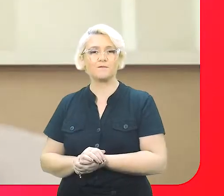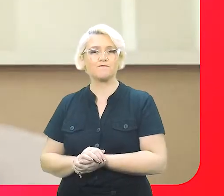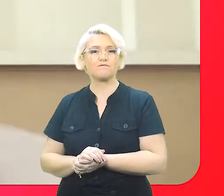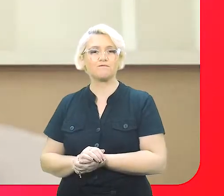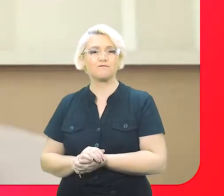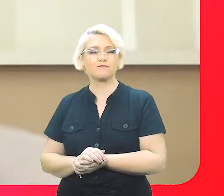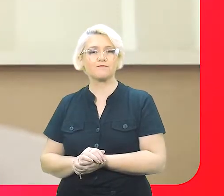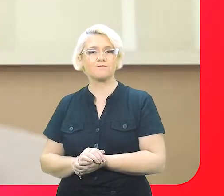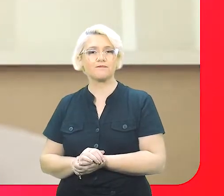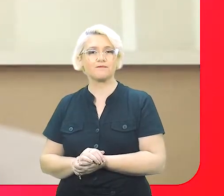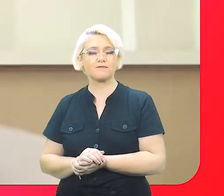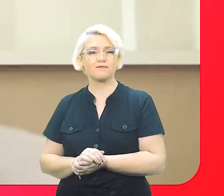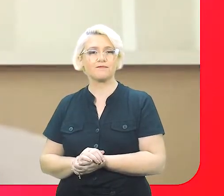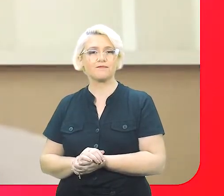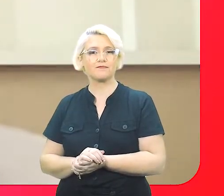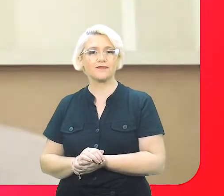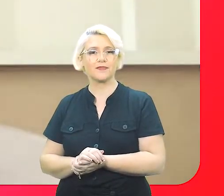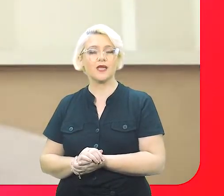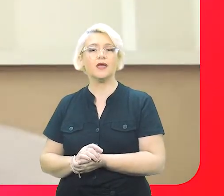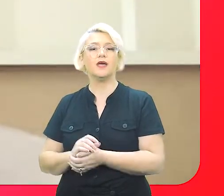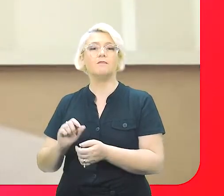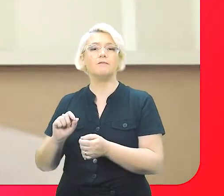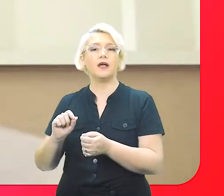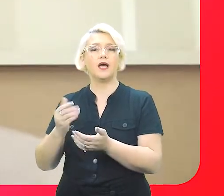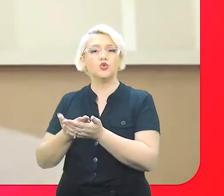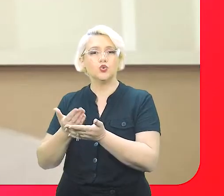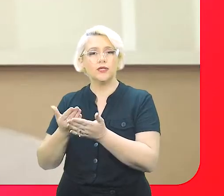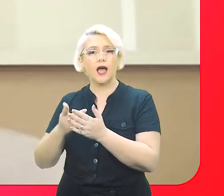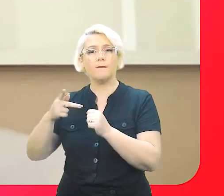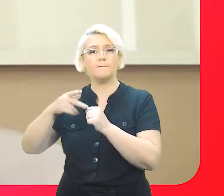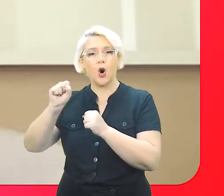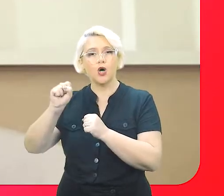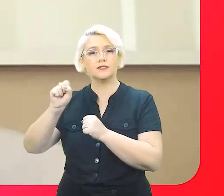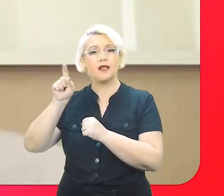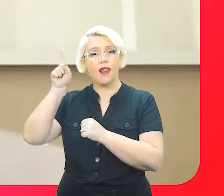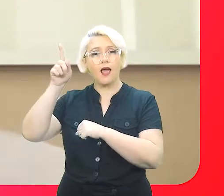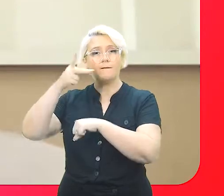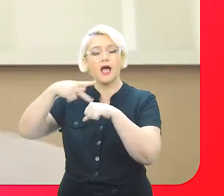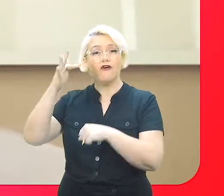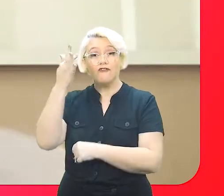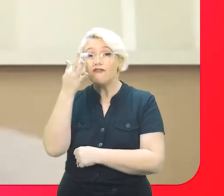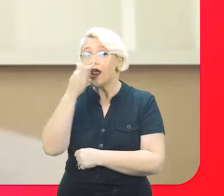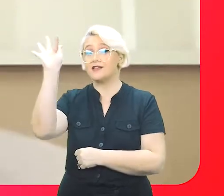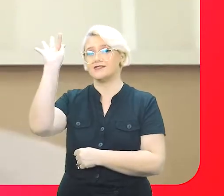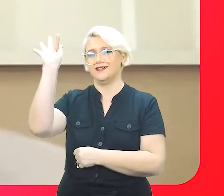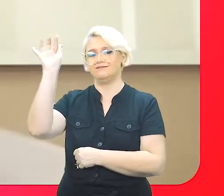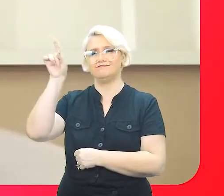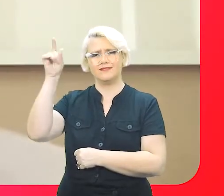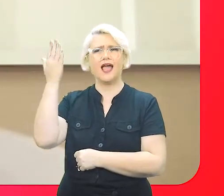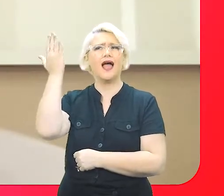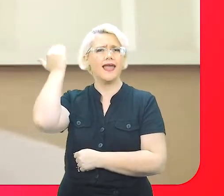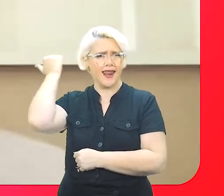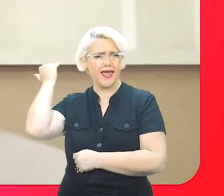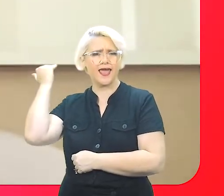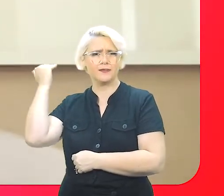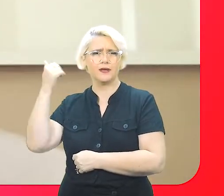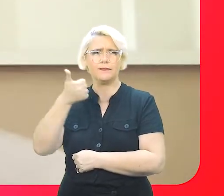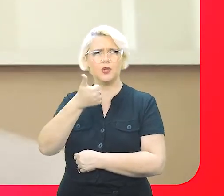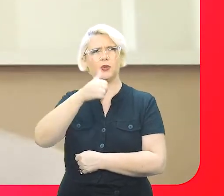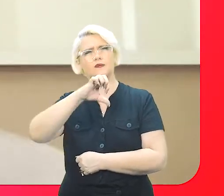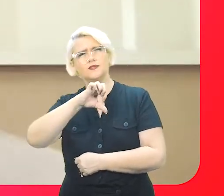para fazer uma especialização na França. E naquela época, que